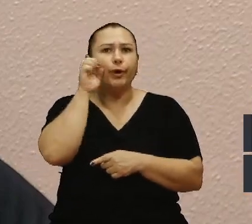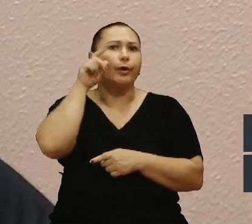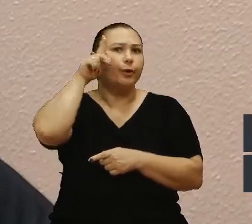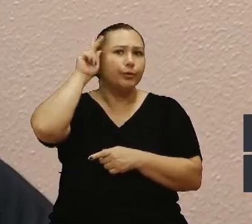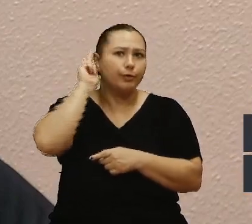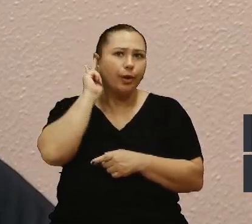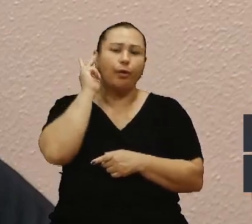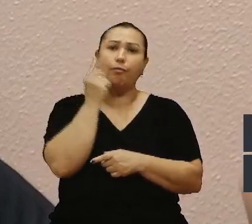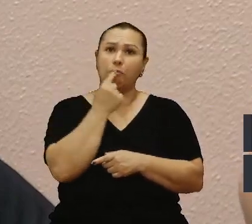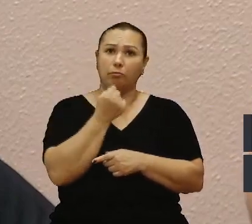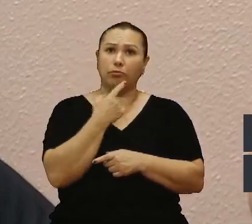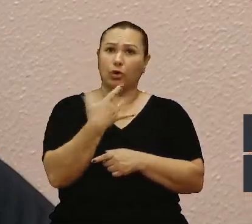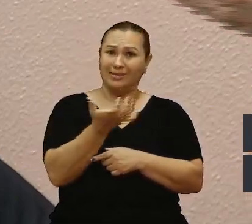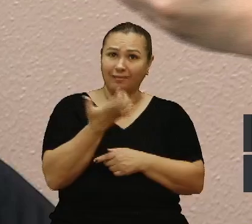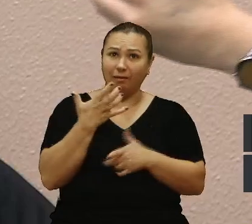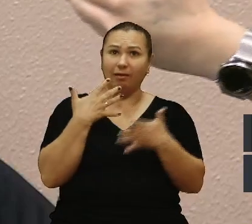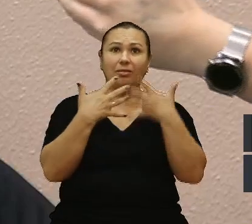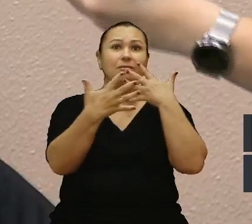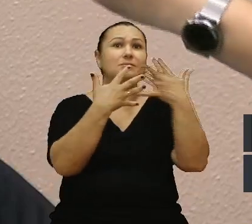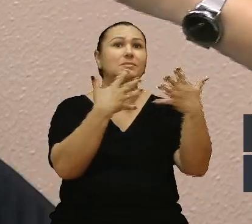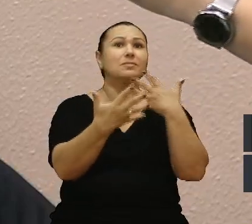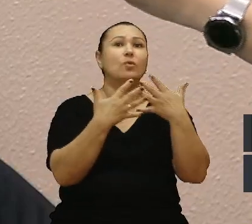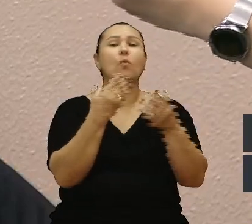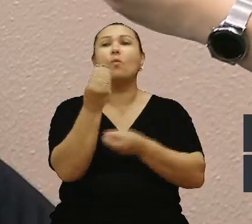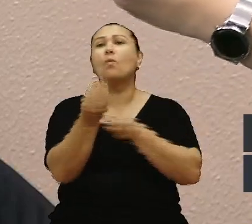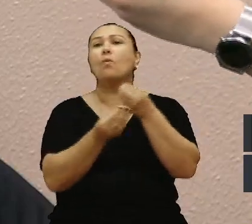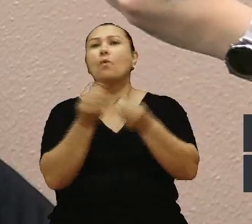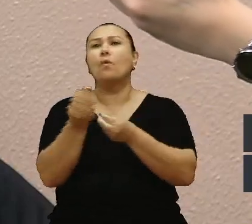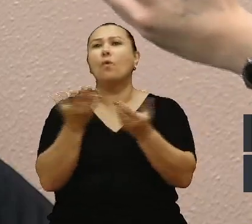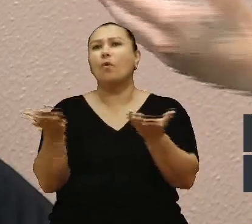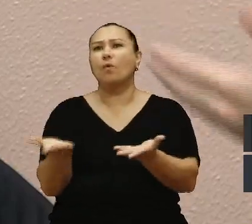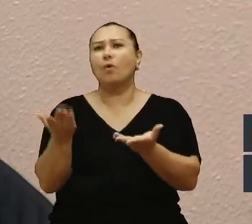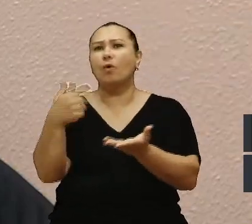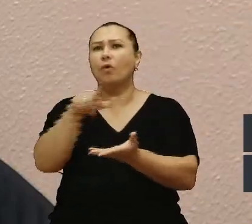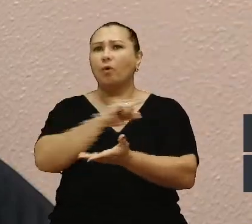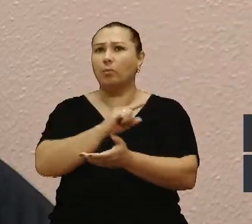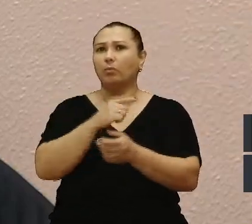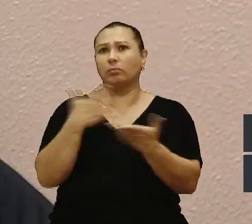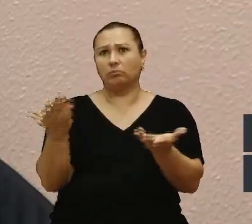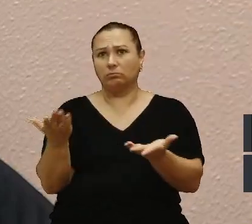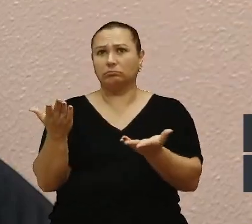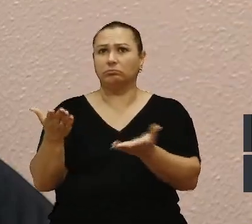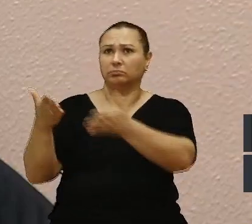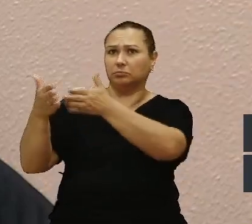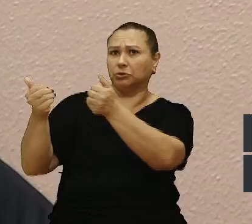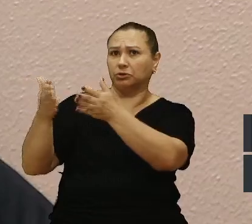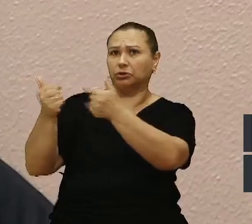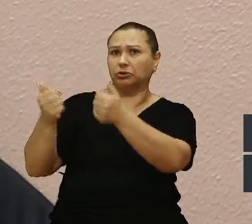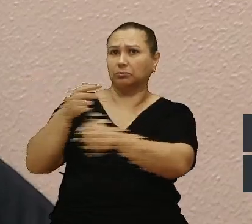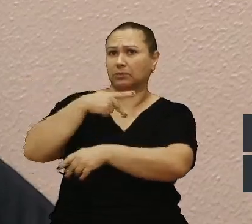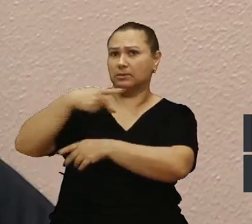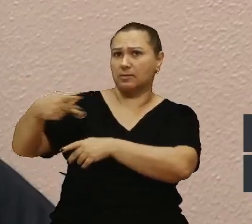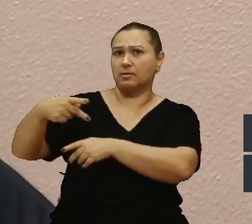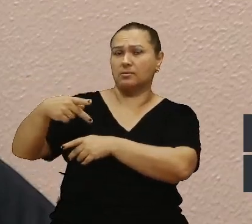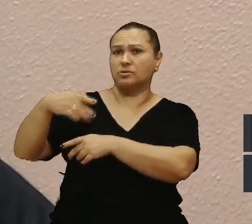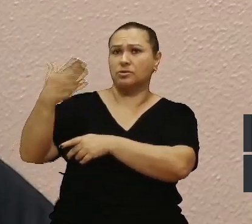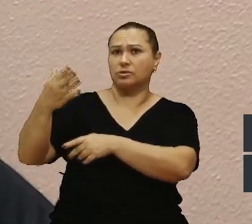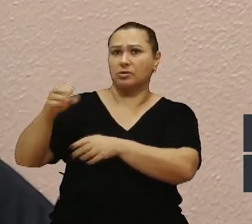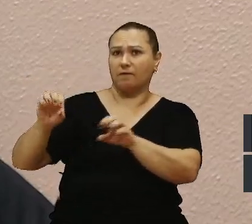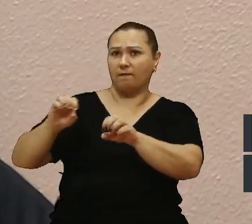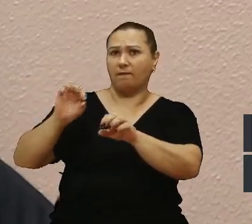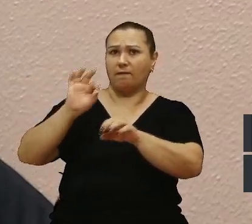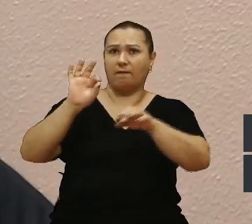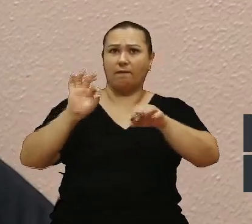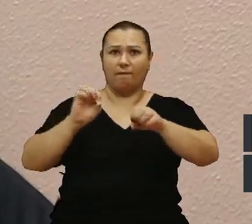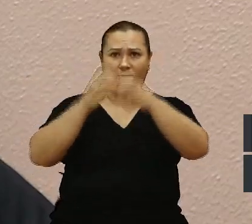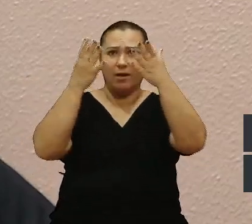nós queremos transparência, qual que é o problema do presidente da Festa da Uva vir apresentar as contas, por exemplo, da Festa da Uva? Né? Nós aprovamos aqui, não